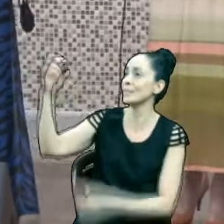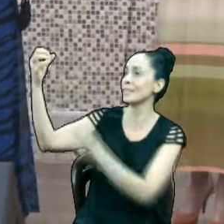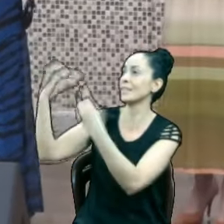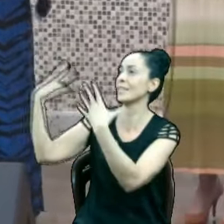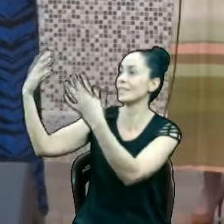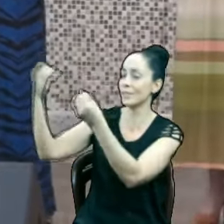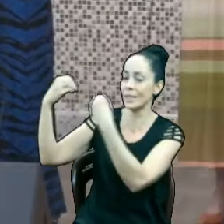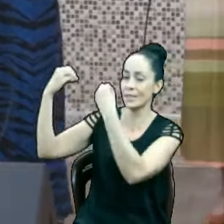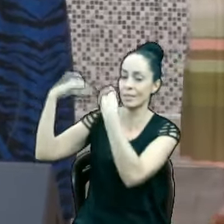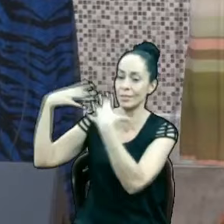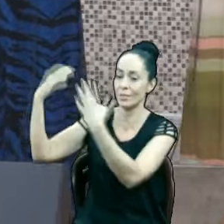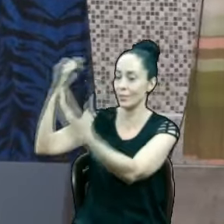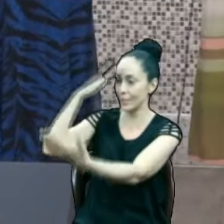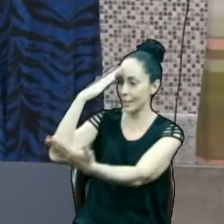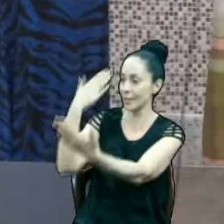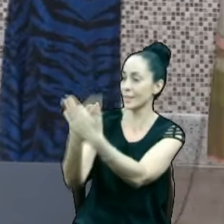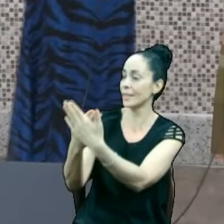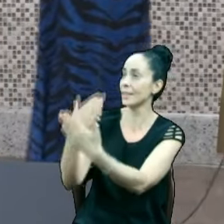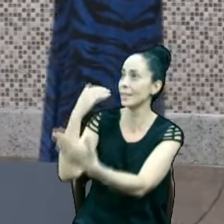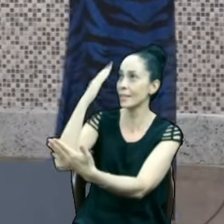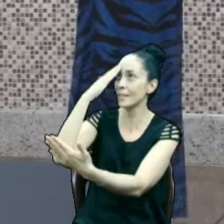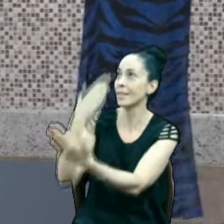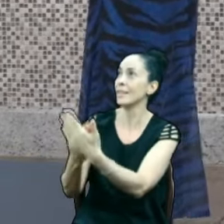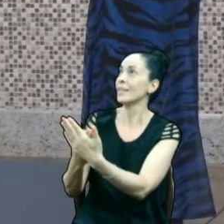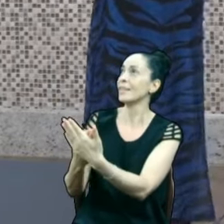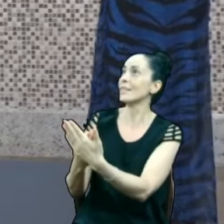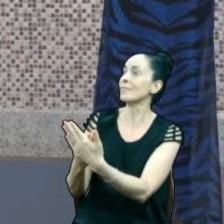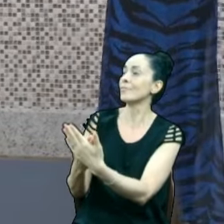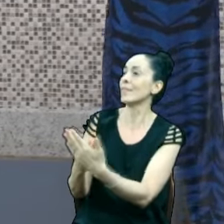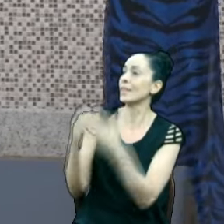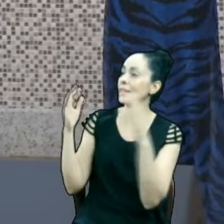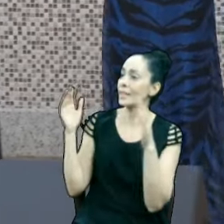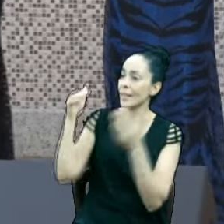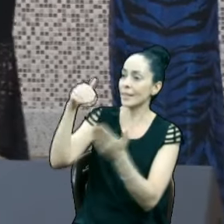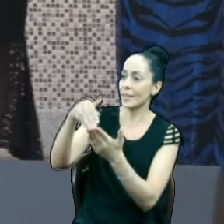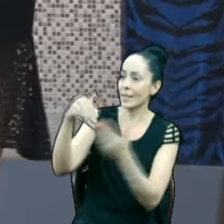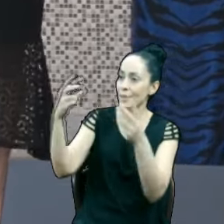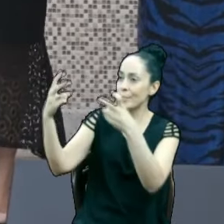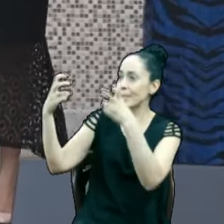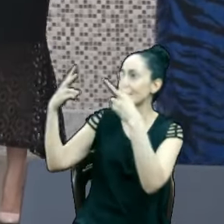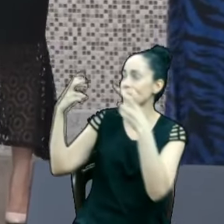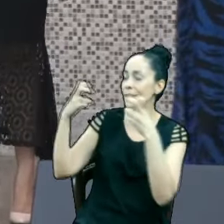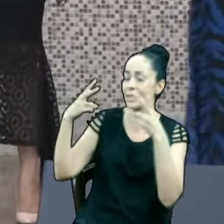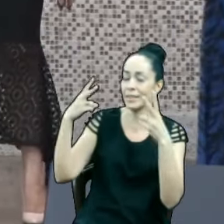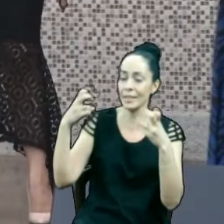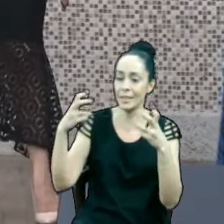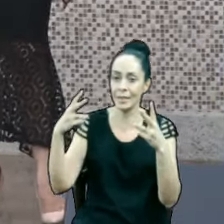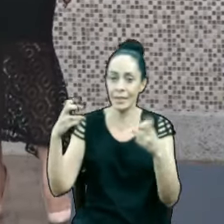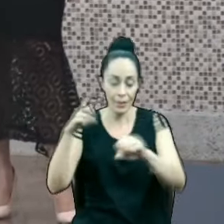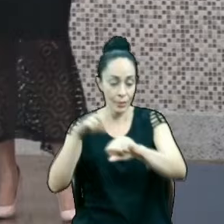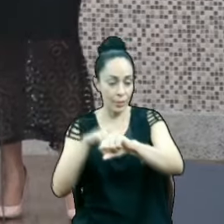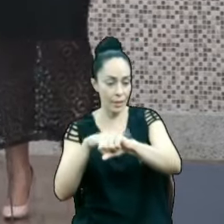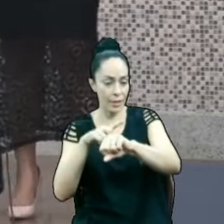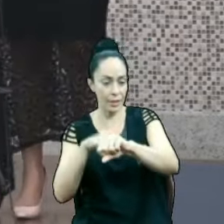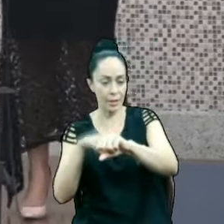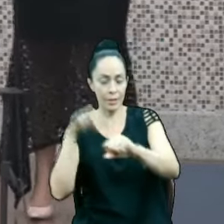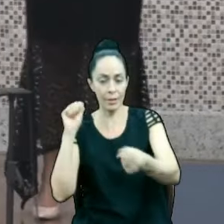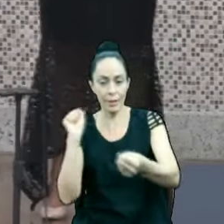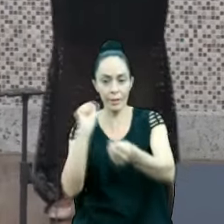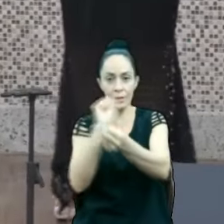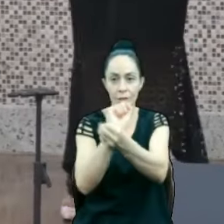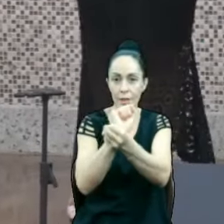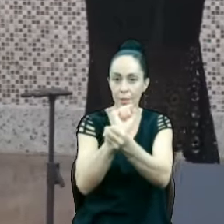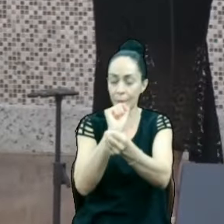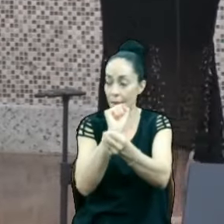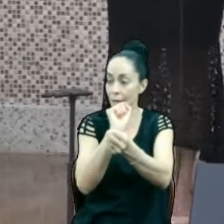sem treinando a confiar e até a perceber qualquer